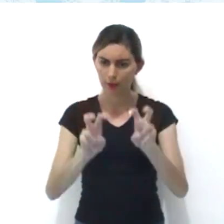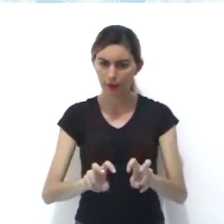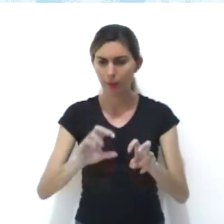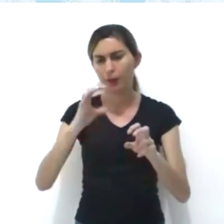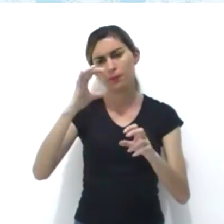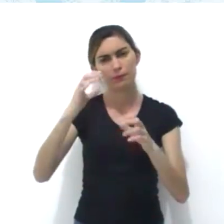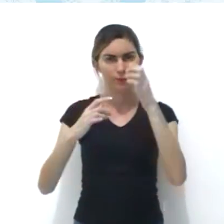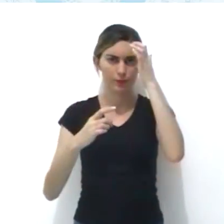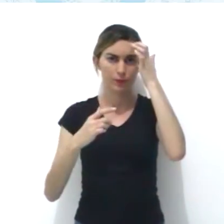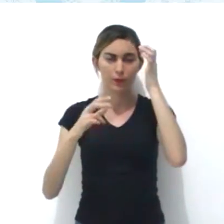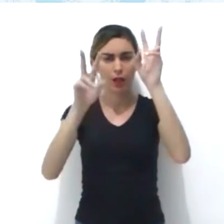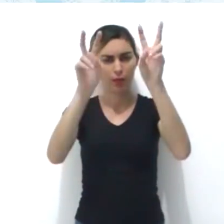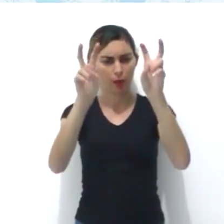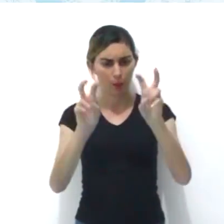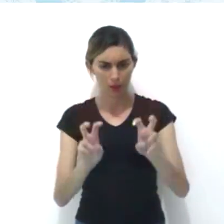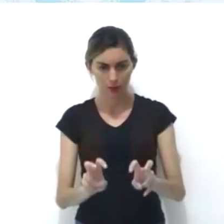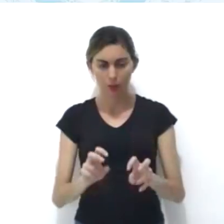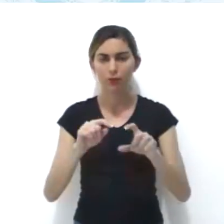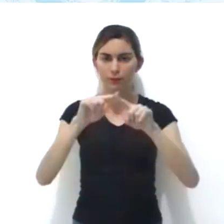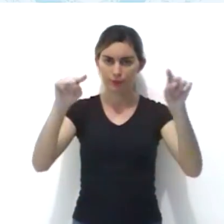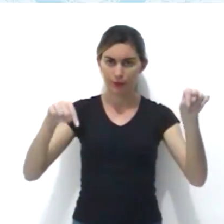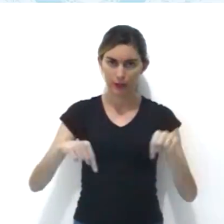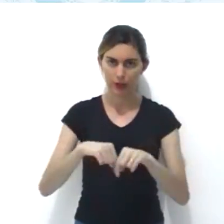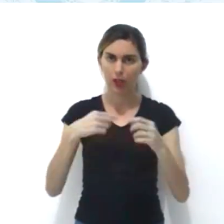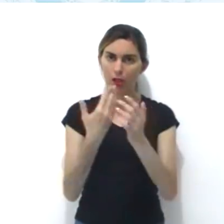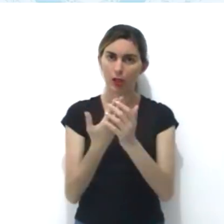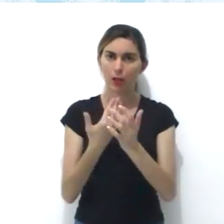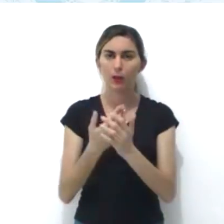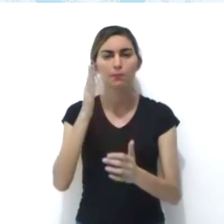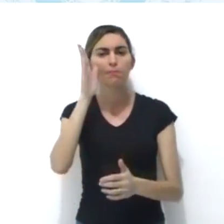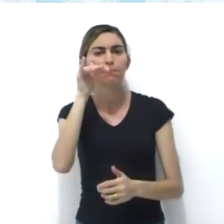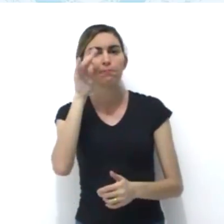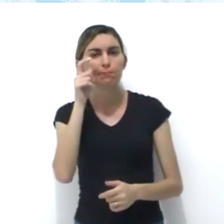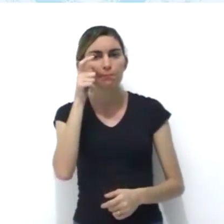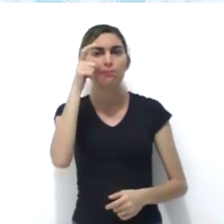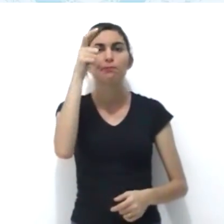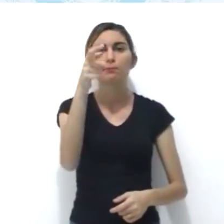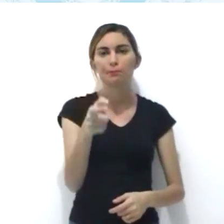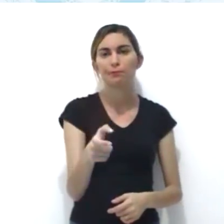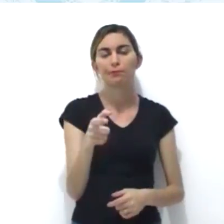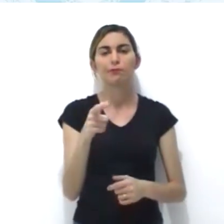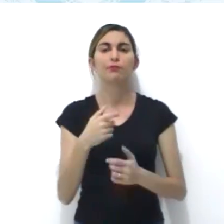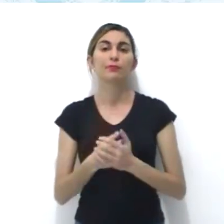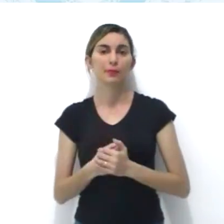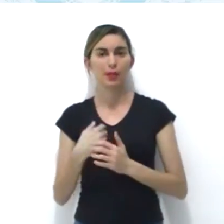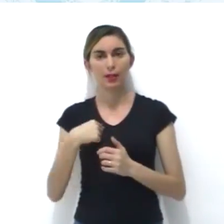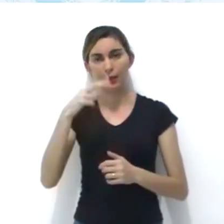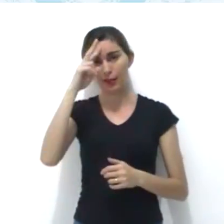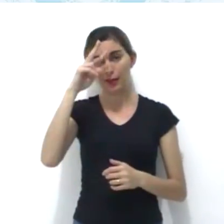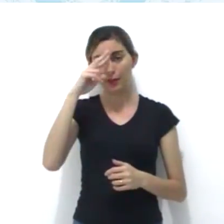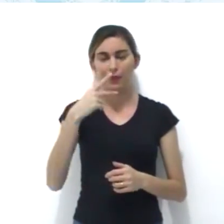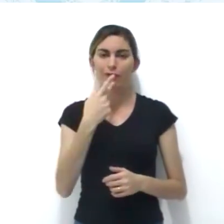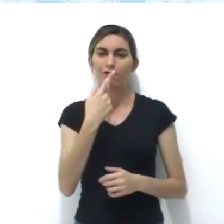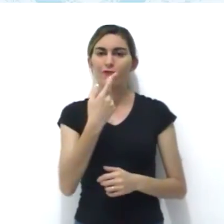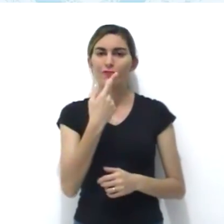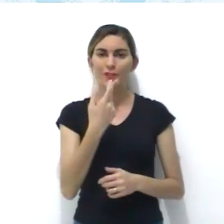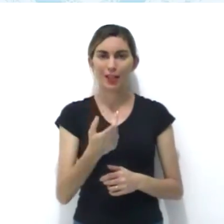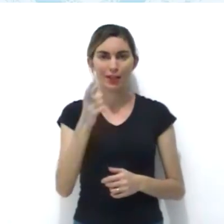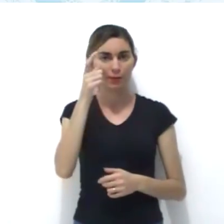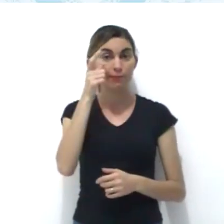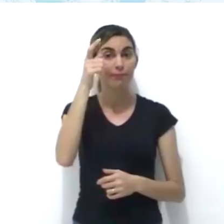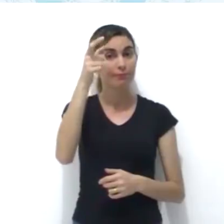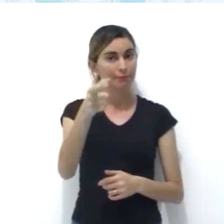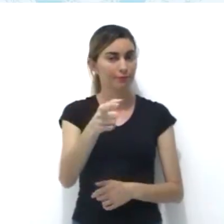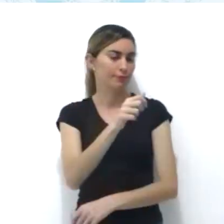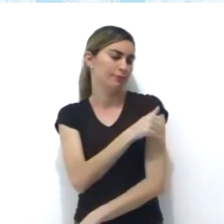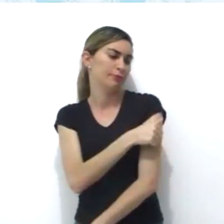temas científicos, cujo conteúdo abordado em sala de aula despertou mais interesse. Lembra que eu falei, né, sobre